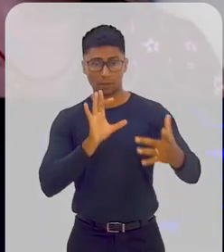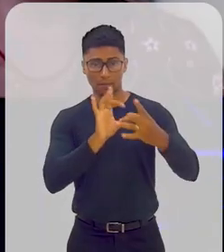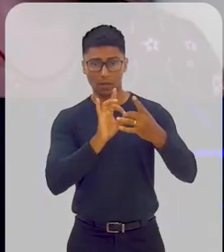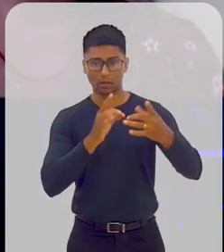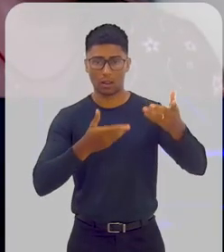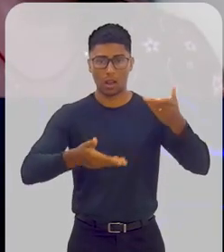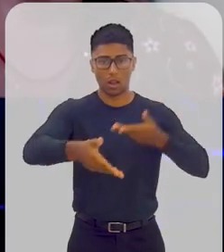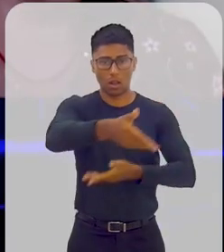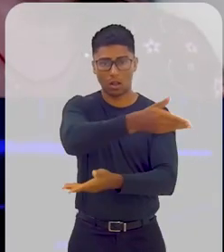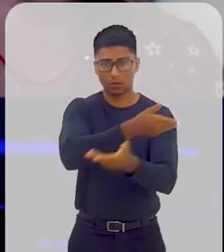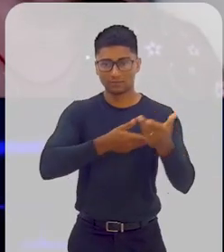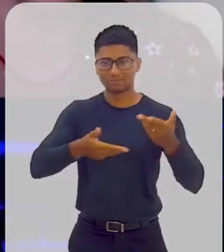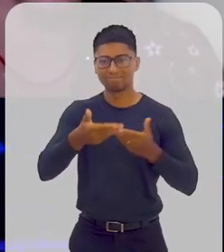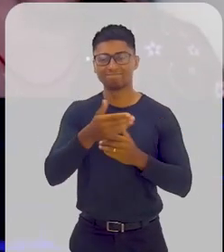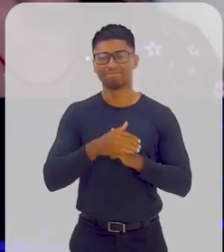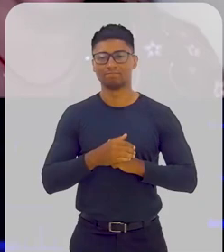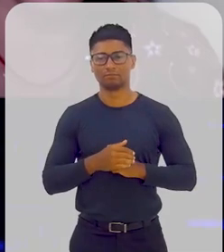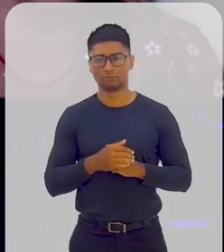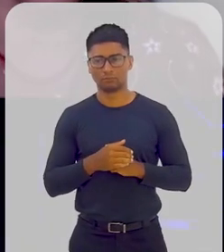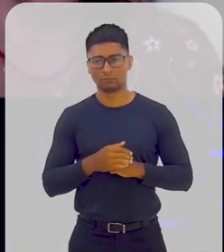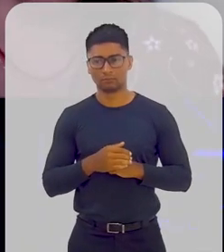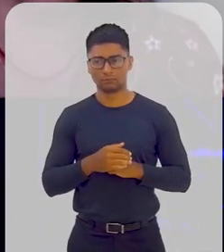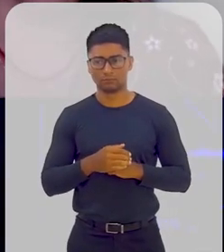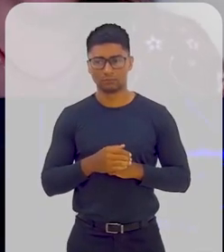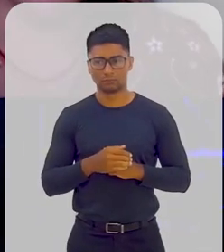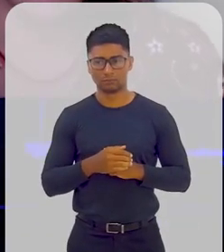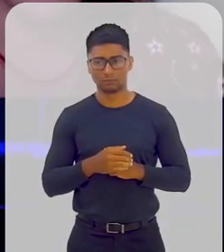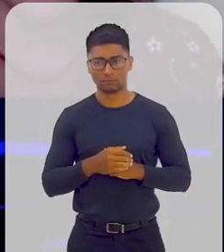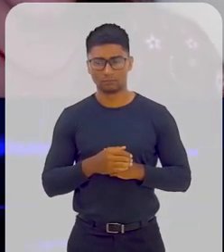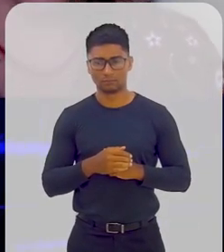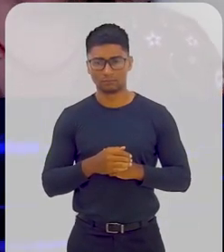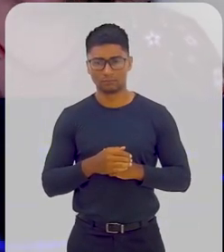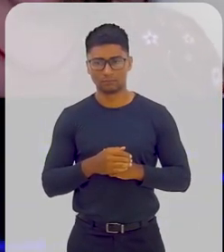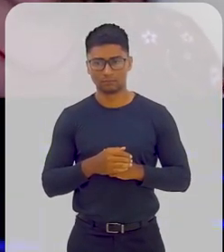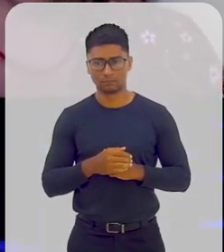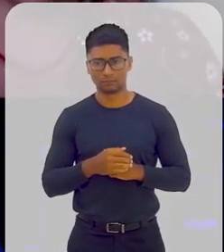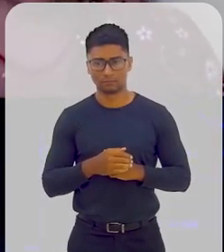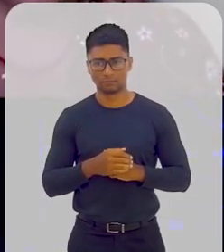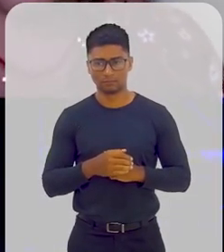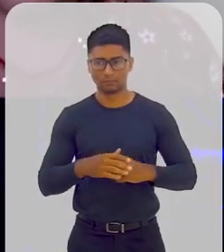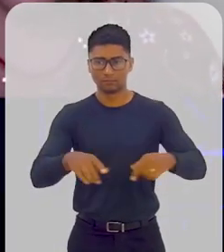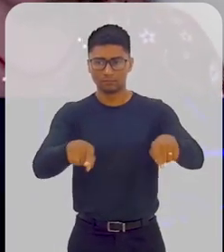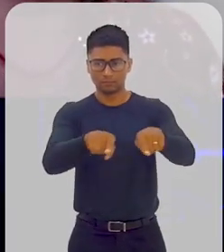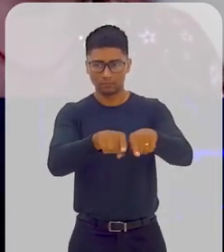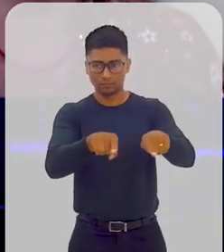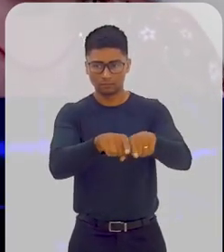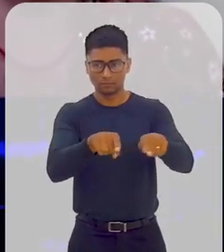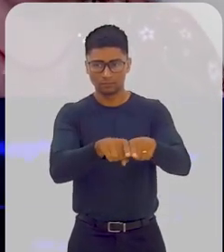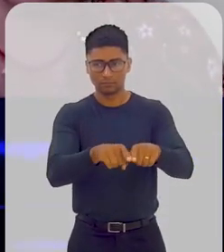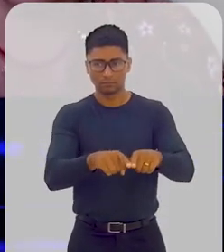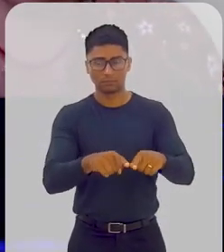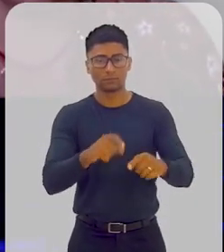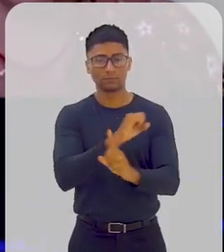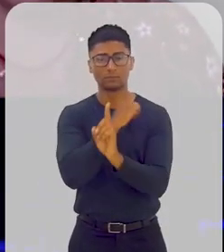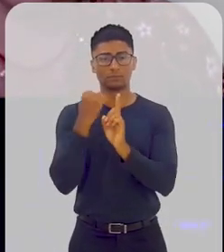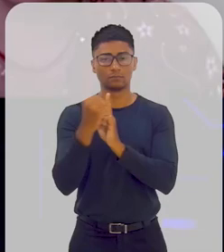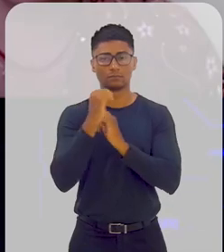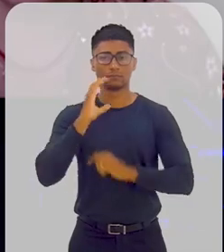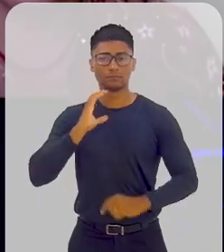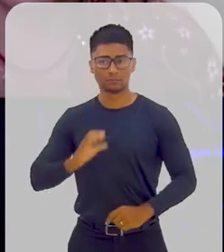parceria com os outros agentes de Estado e com a própria, o setor produtivo e a sociedade